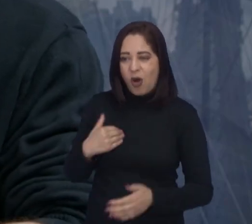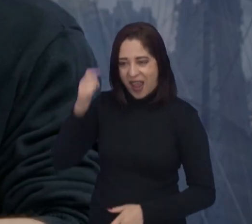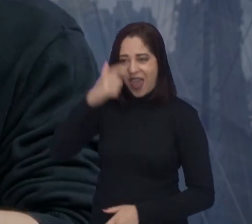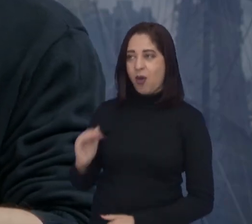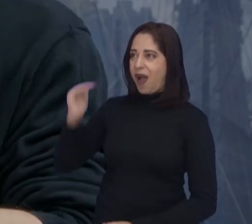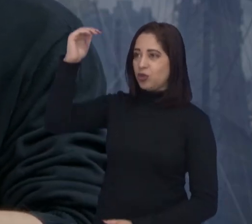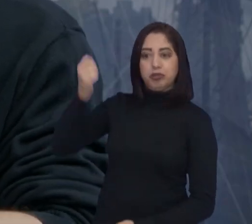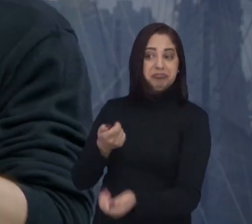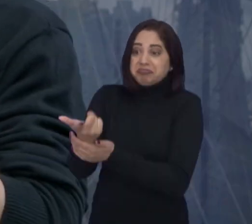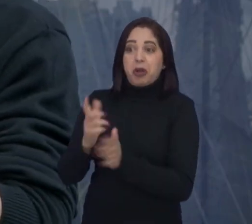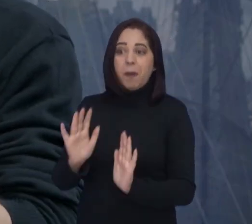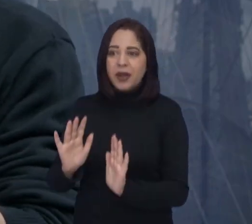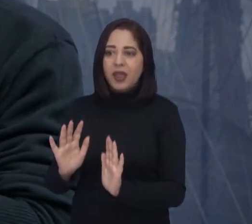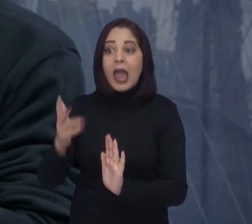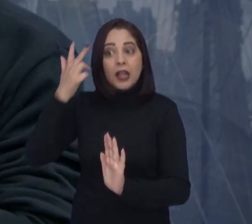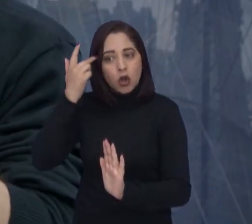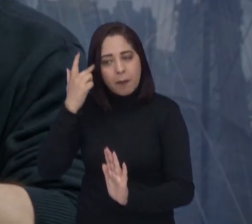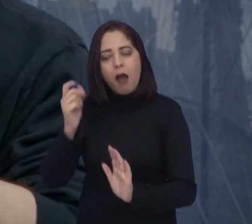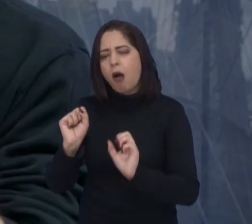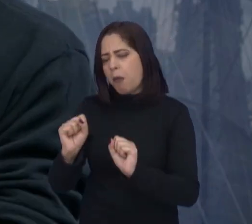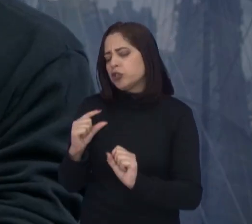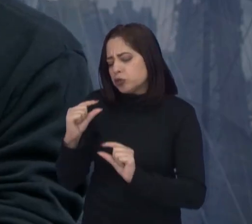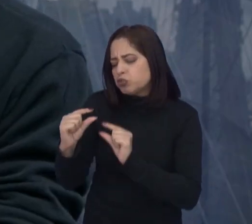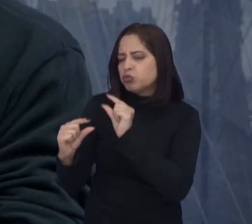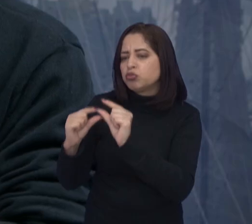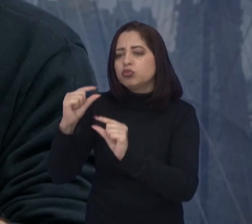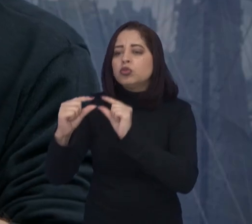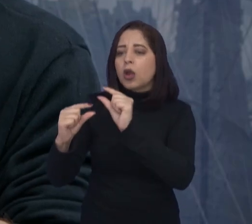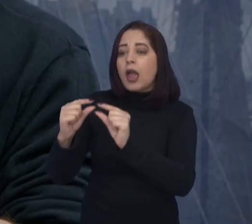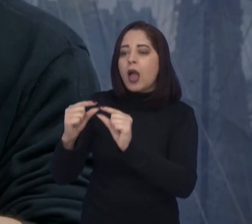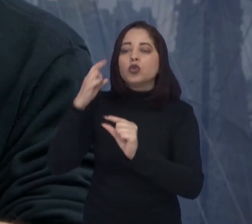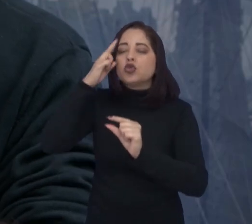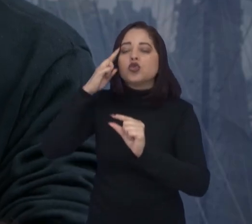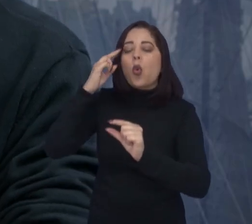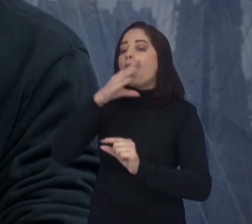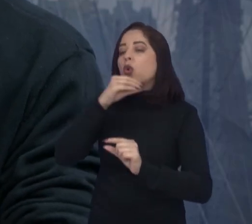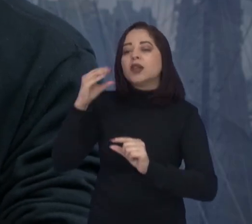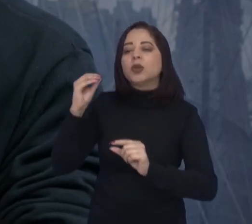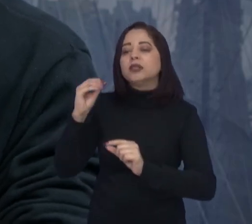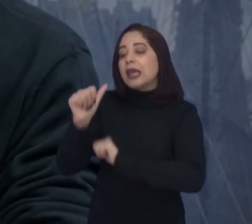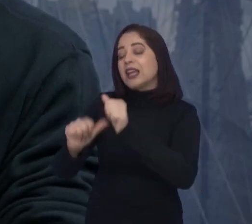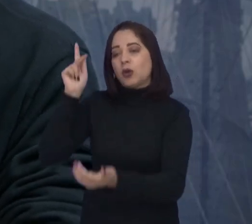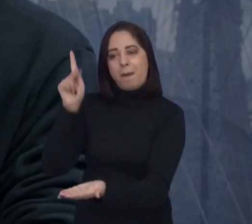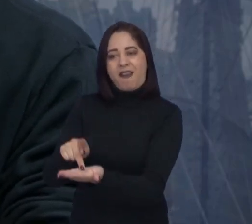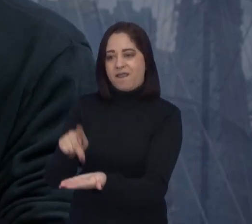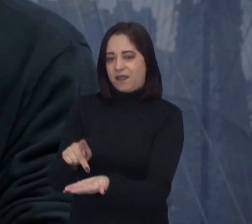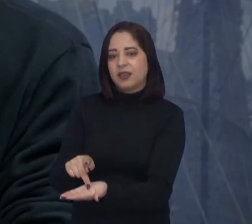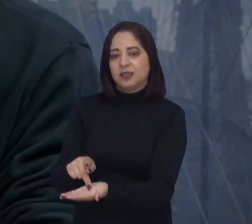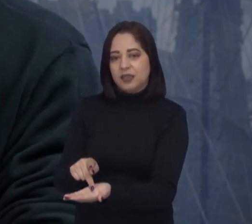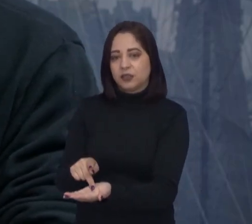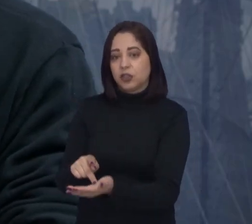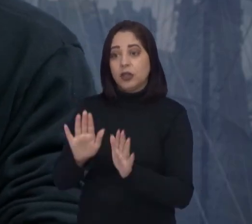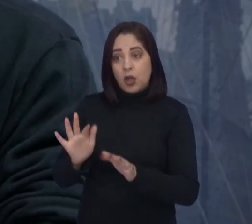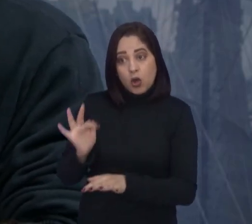conquista pessoal. Então, tem situações, tem contextos, tem circunstâncias para que você consiga passar nessa fase da adolescência, que você consiga se tornar